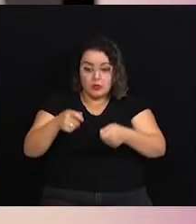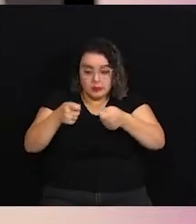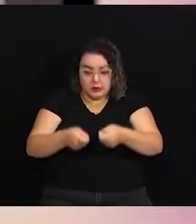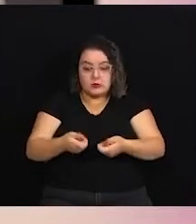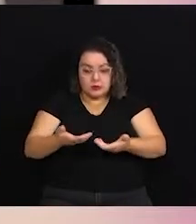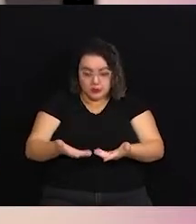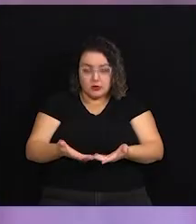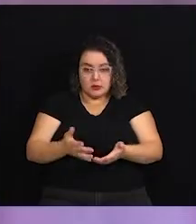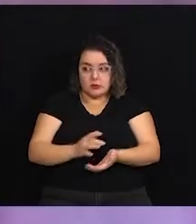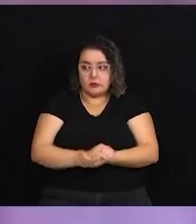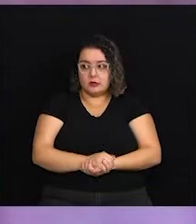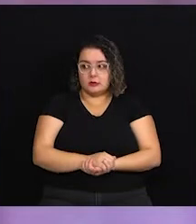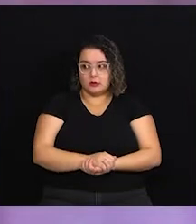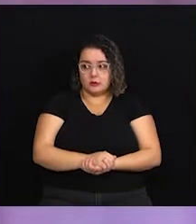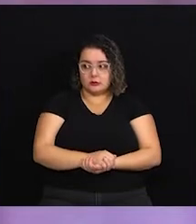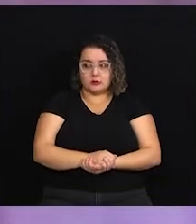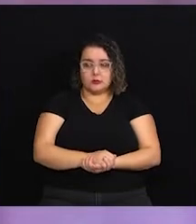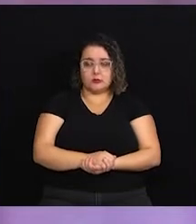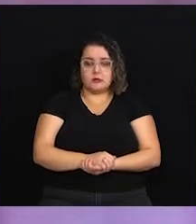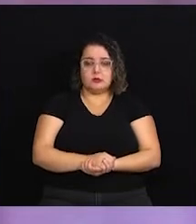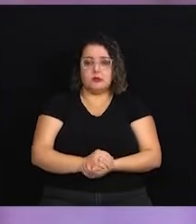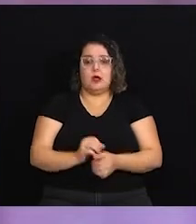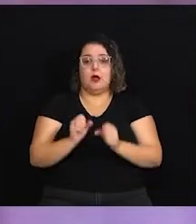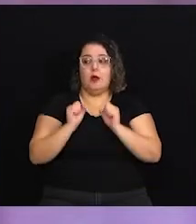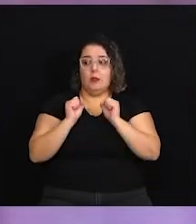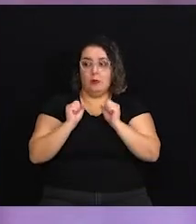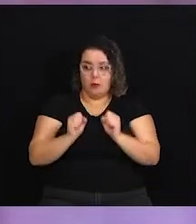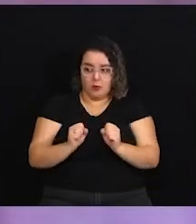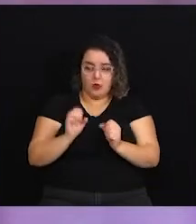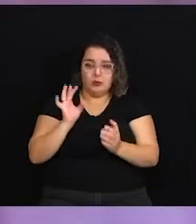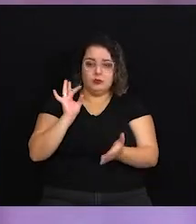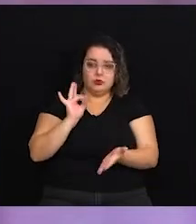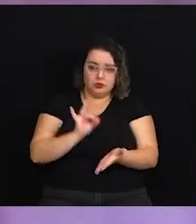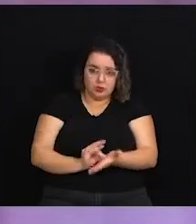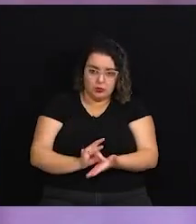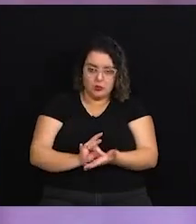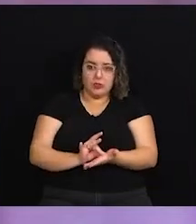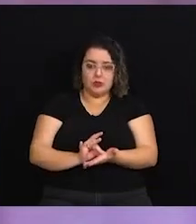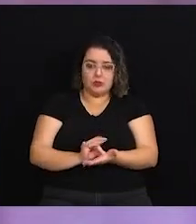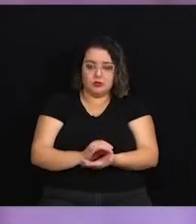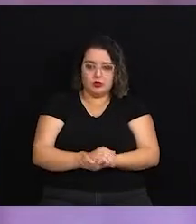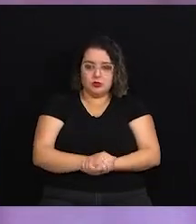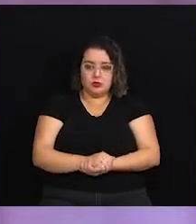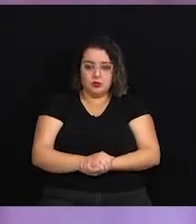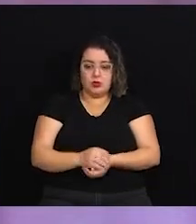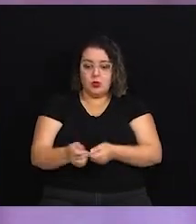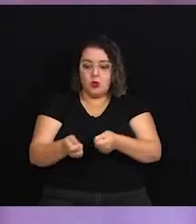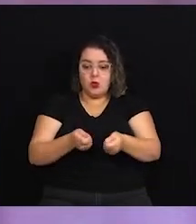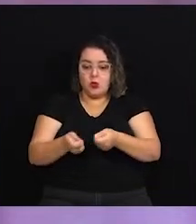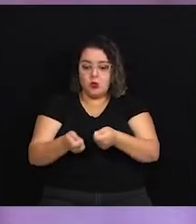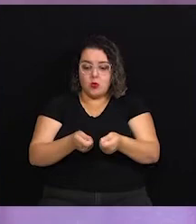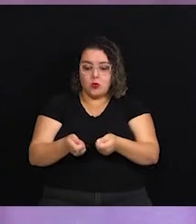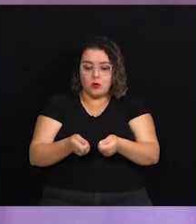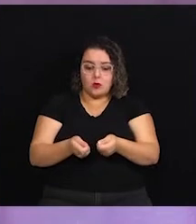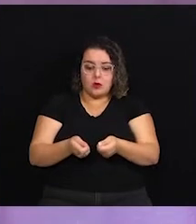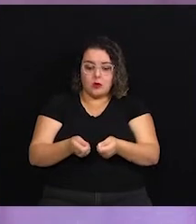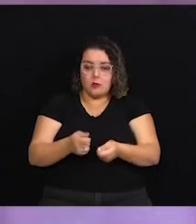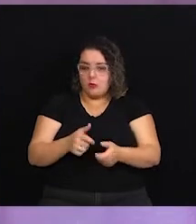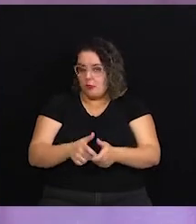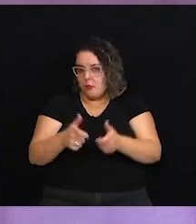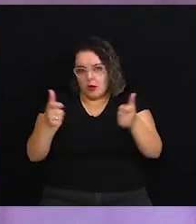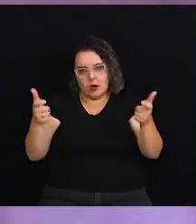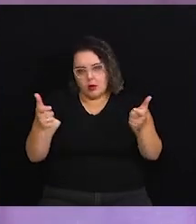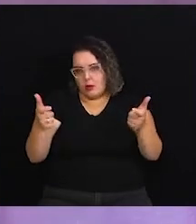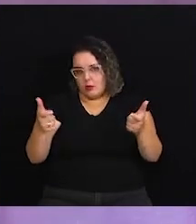mais precisa e ela pode realmente trazê-lo controle muito muito